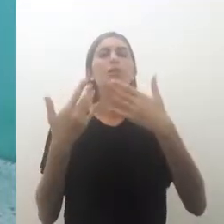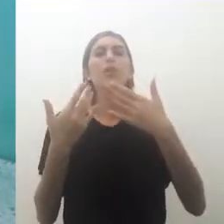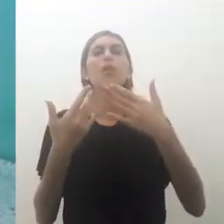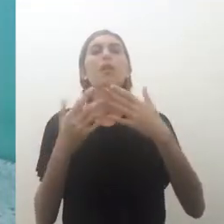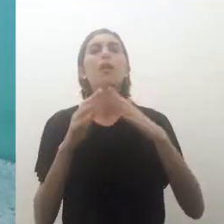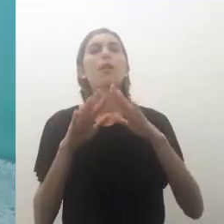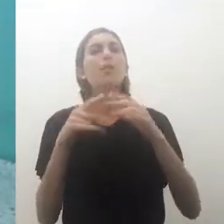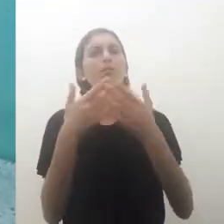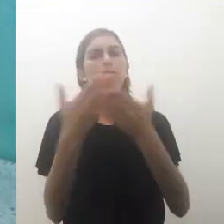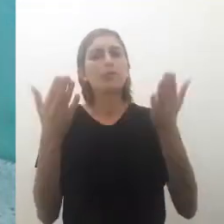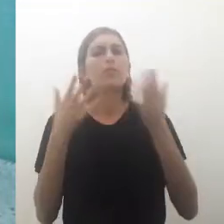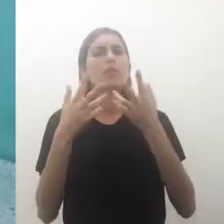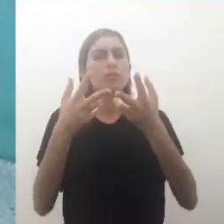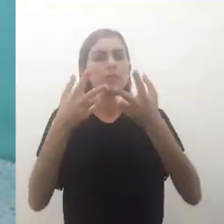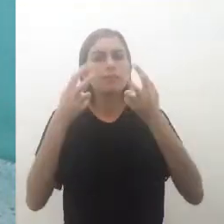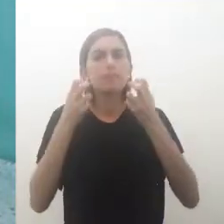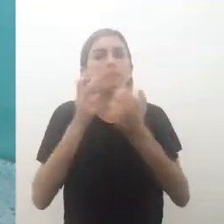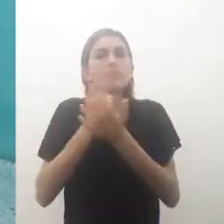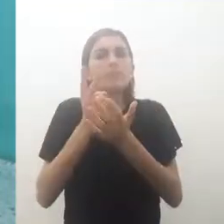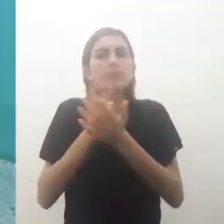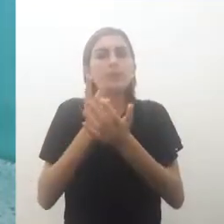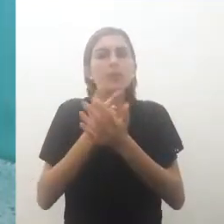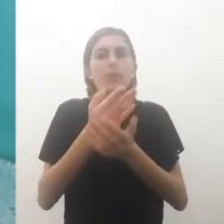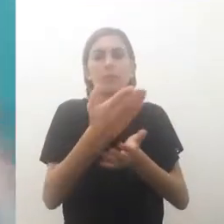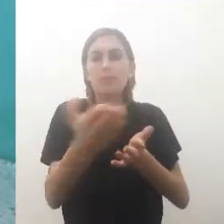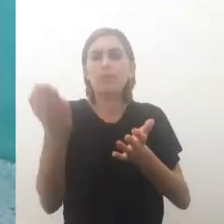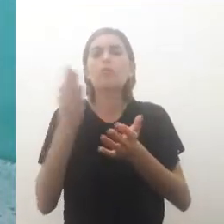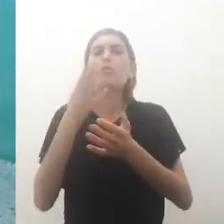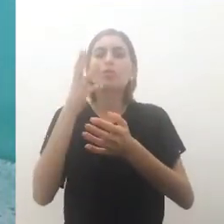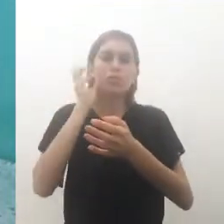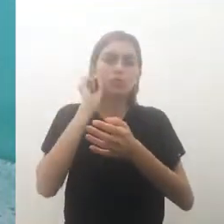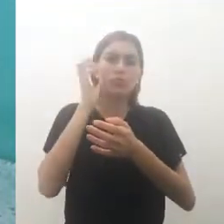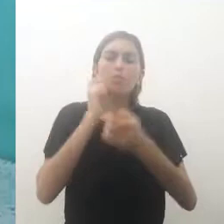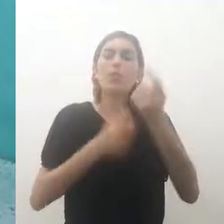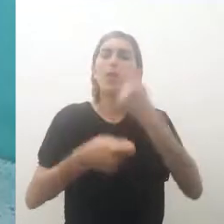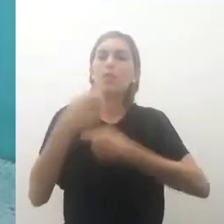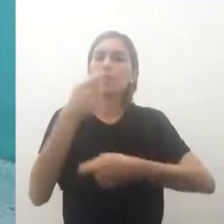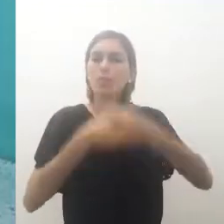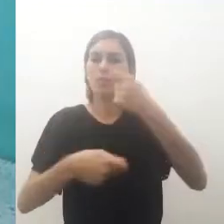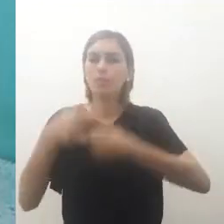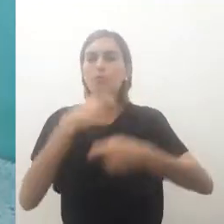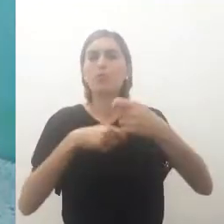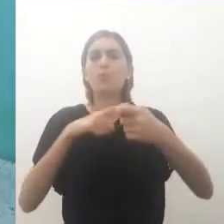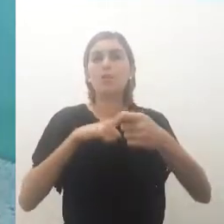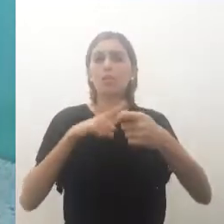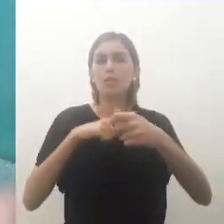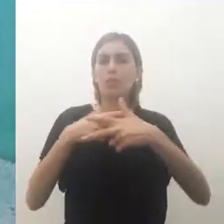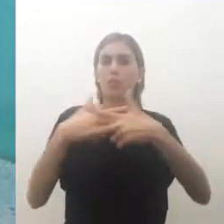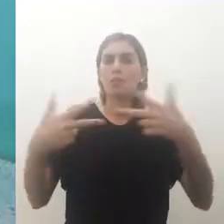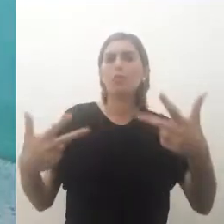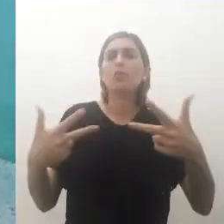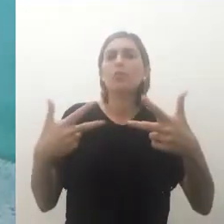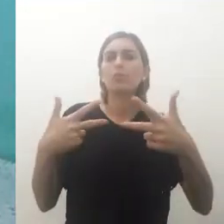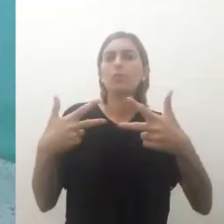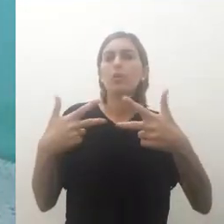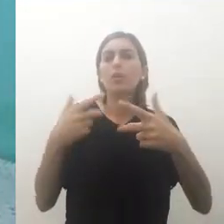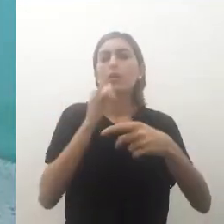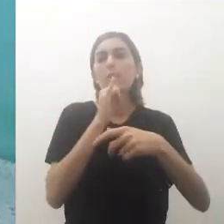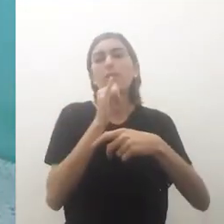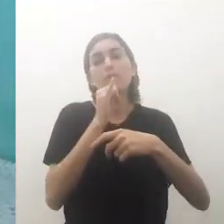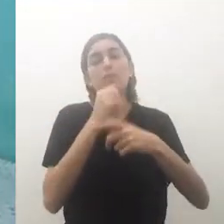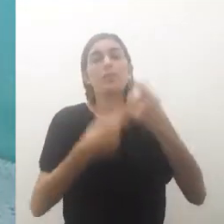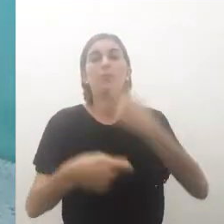instituição imediata, a nossa família, você vai perceber que sempre você ouviu falar sobre administração em alguma perspectiva,